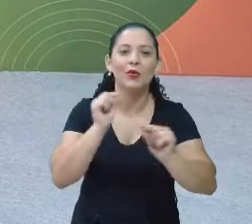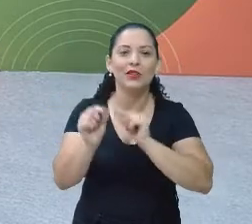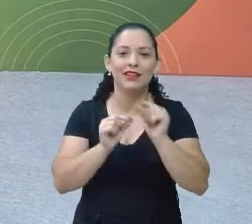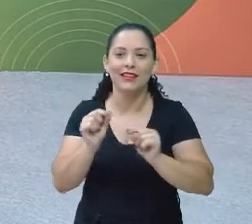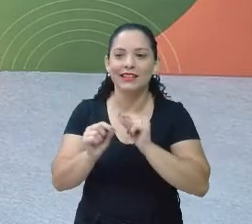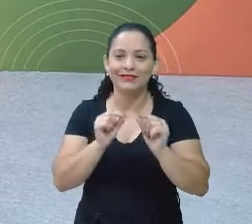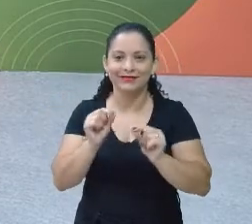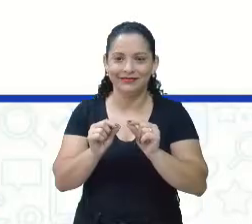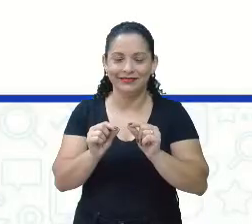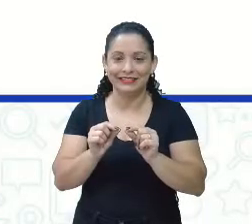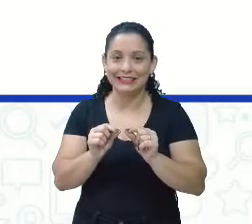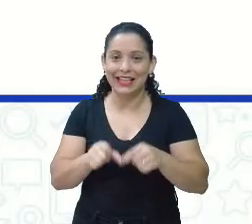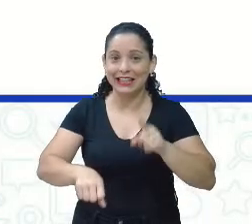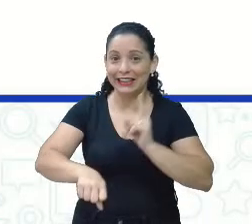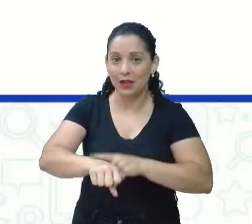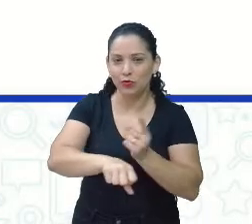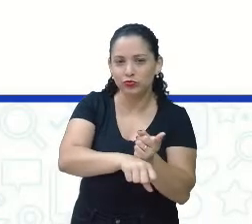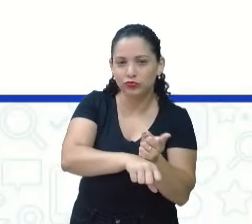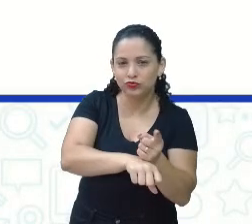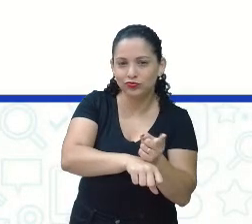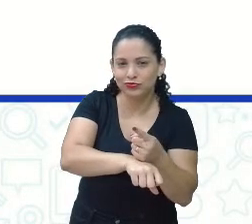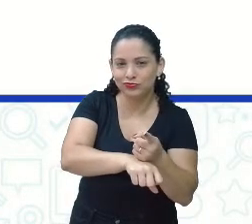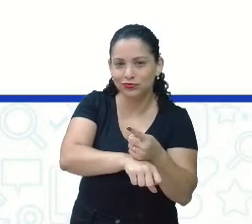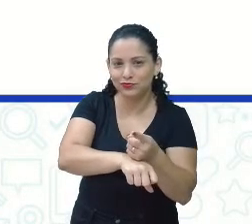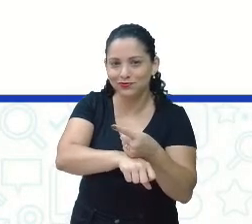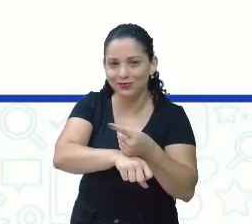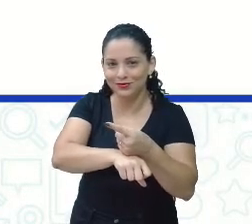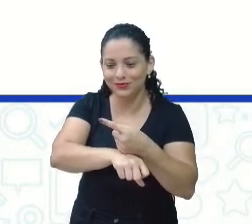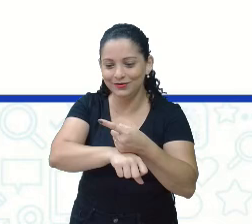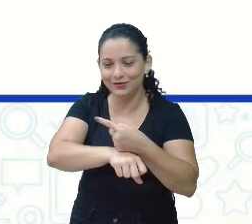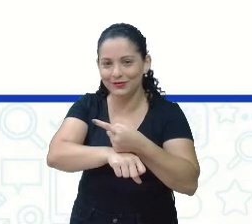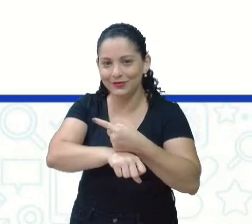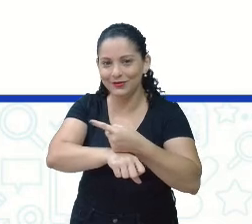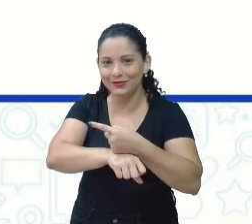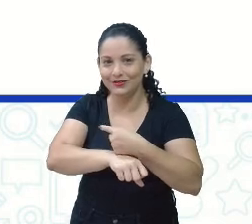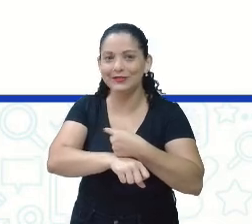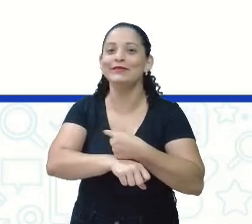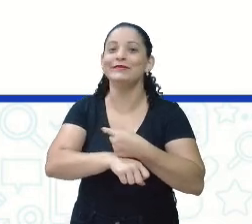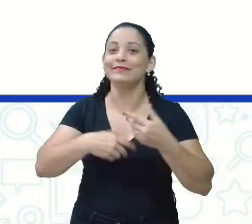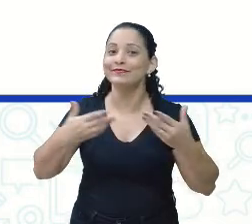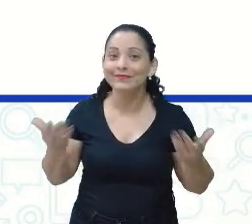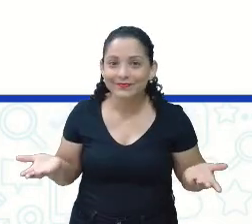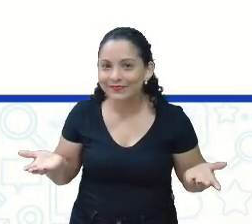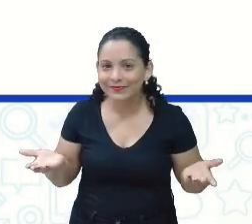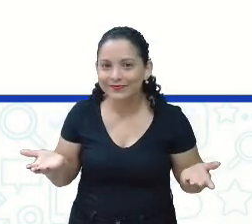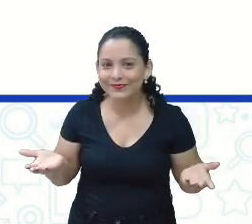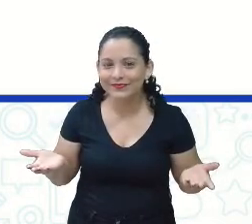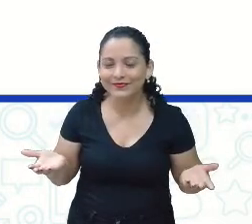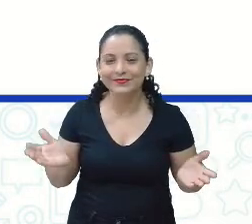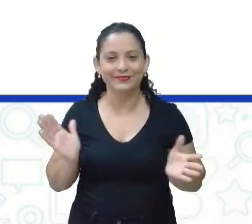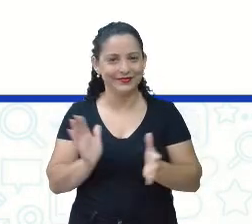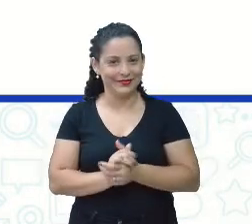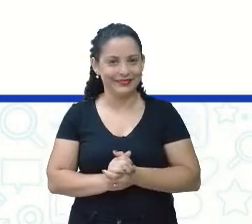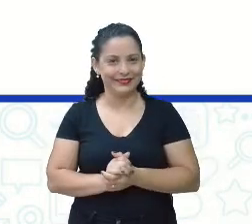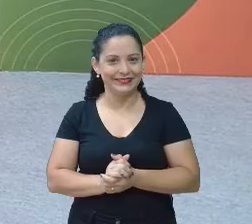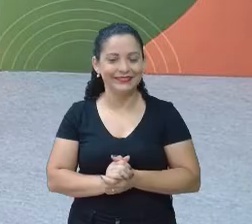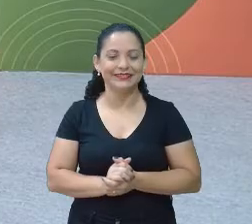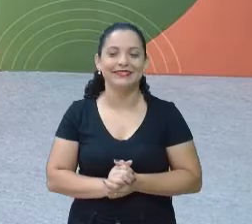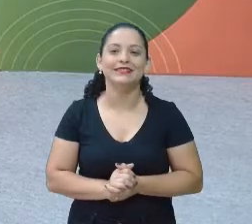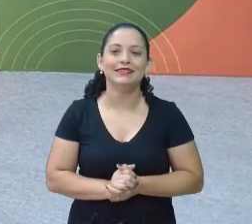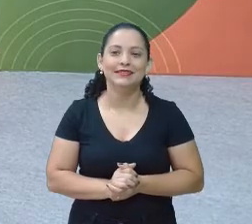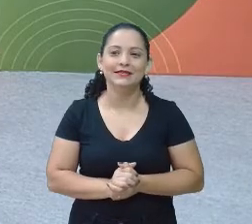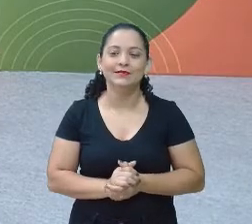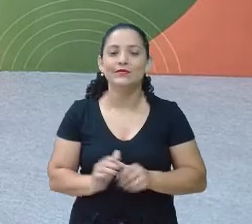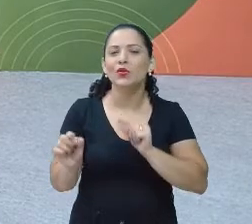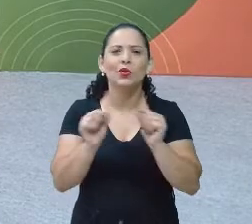para vocês na tela. 1, 2, 3, time's up. Tempo acabou.